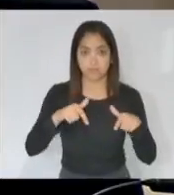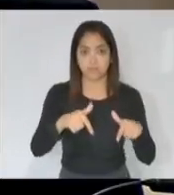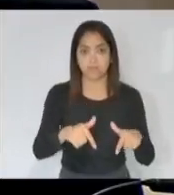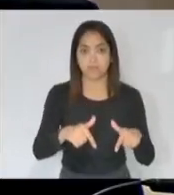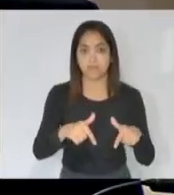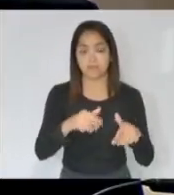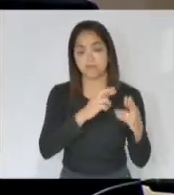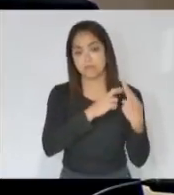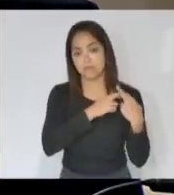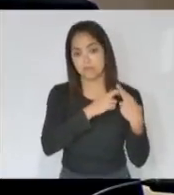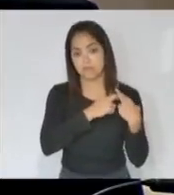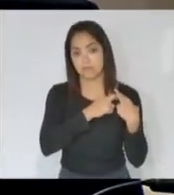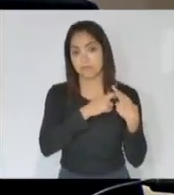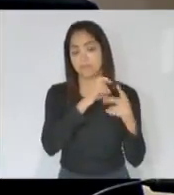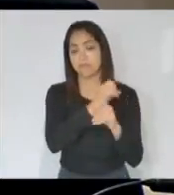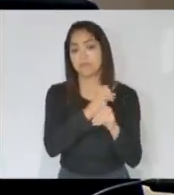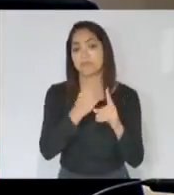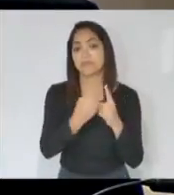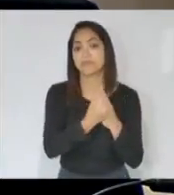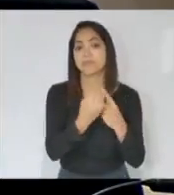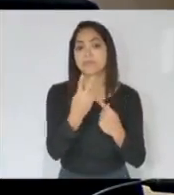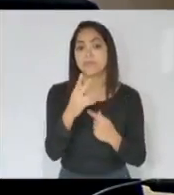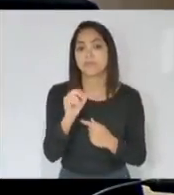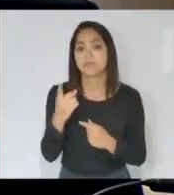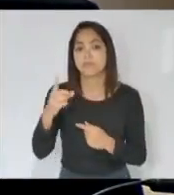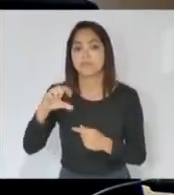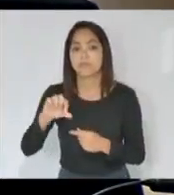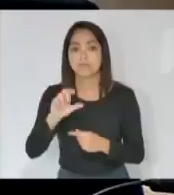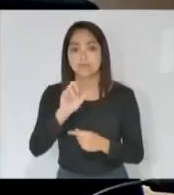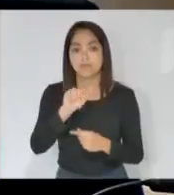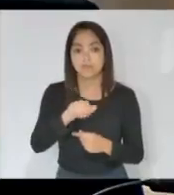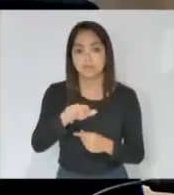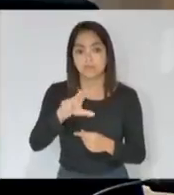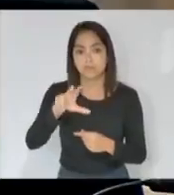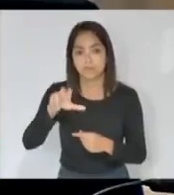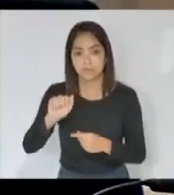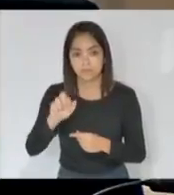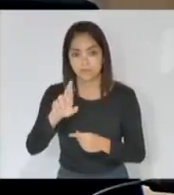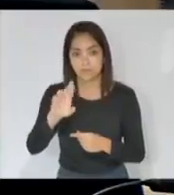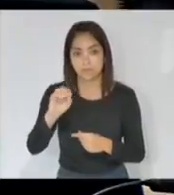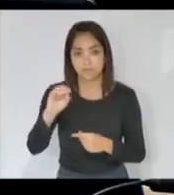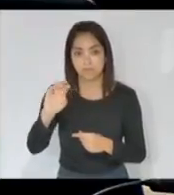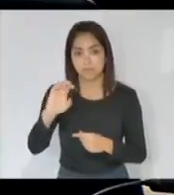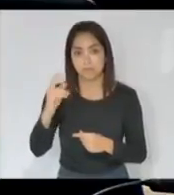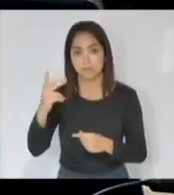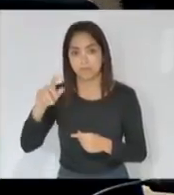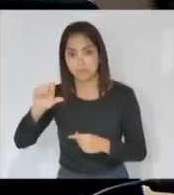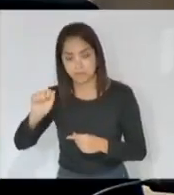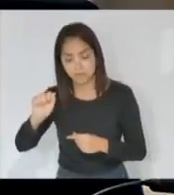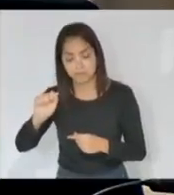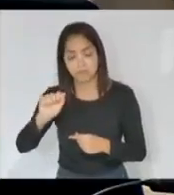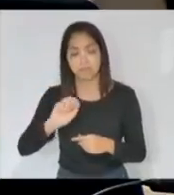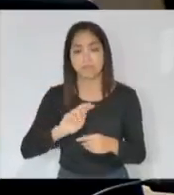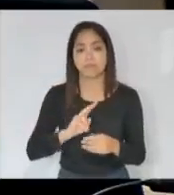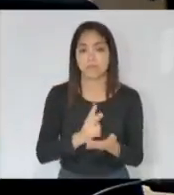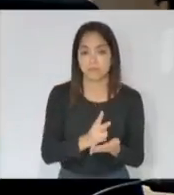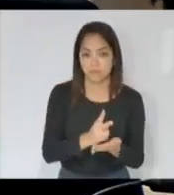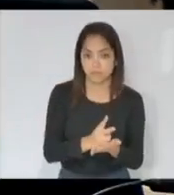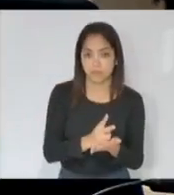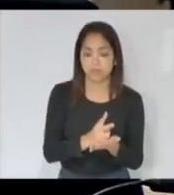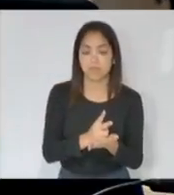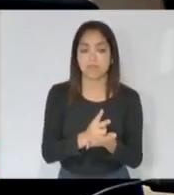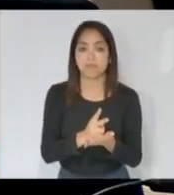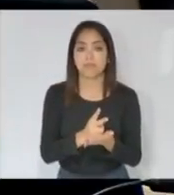Responsabilidade Social 2019, Ana Caroline Rocha. Dando continuidade à solenidade, o senhor